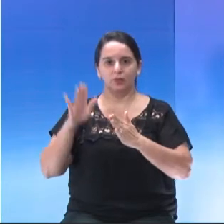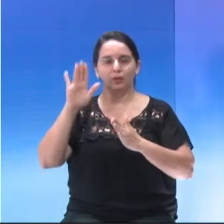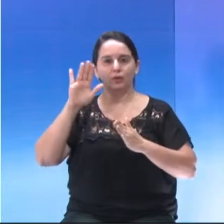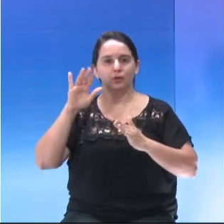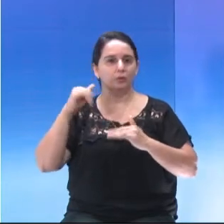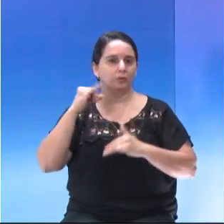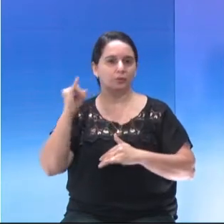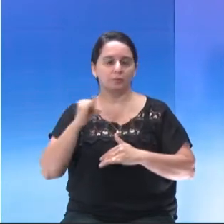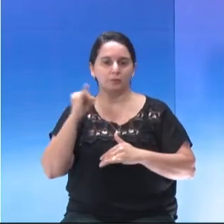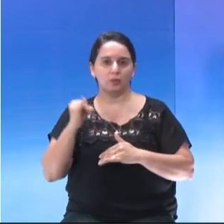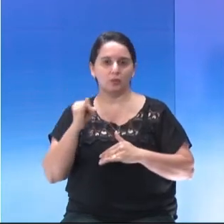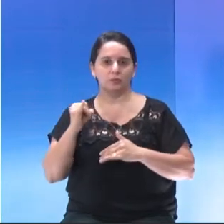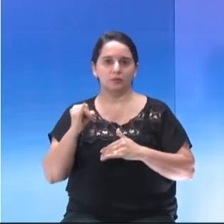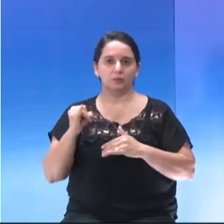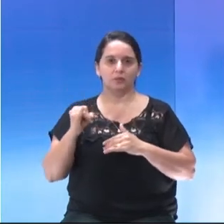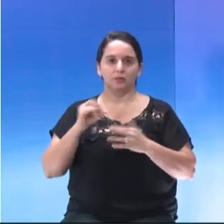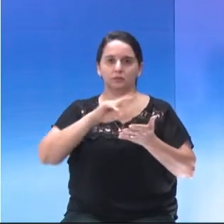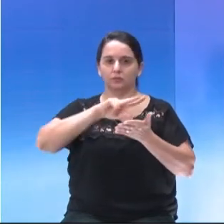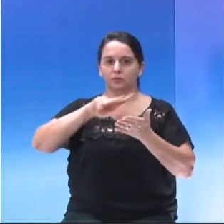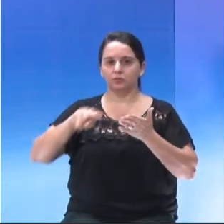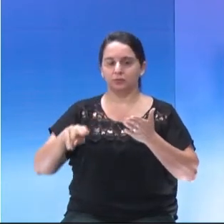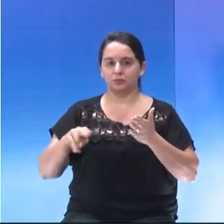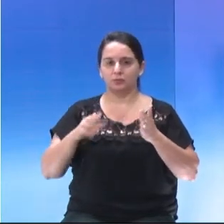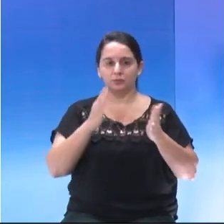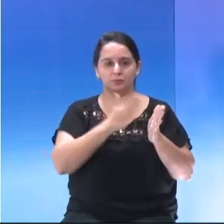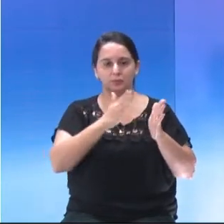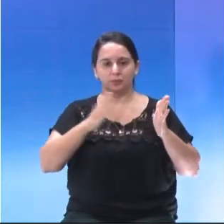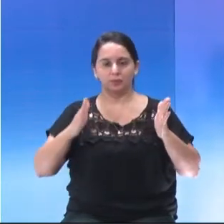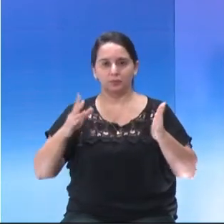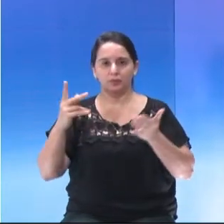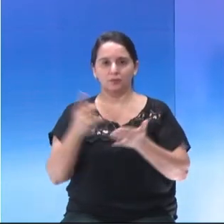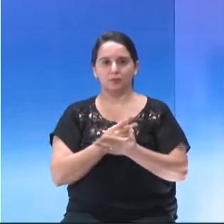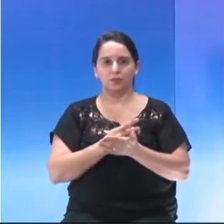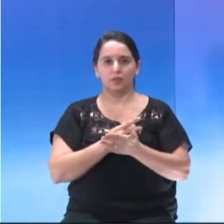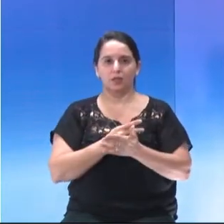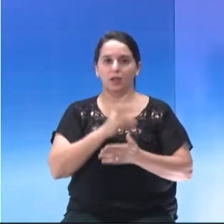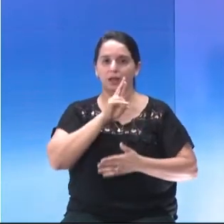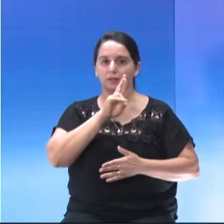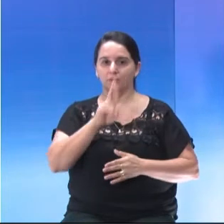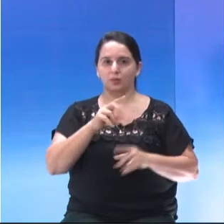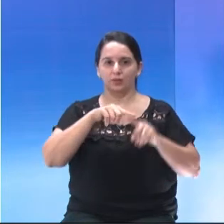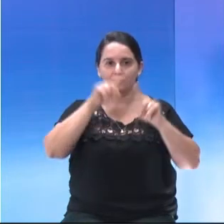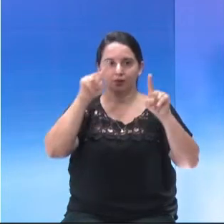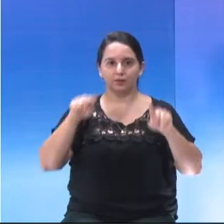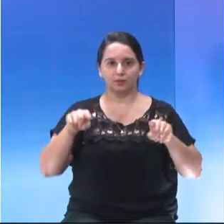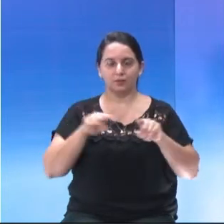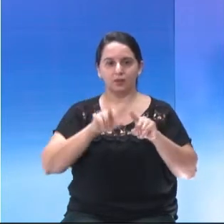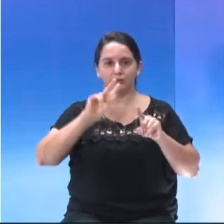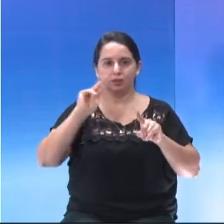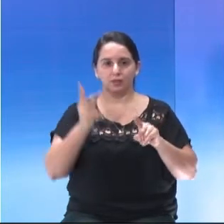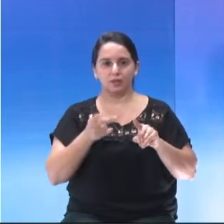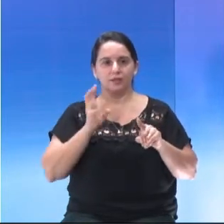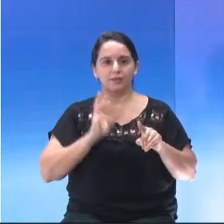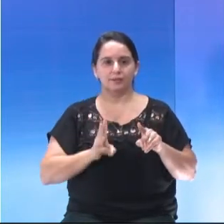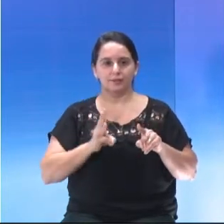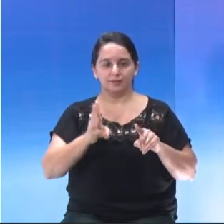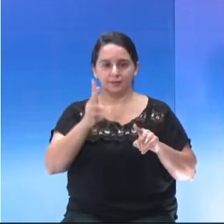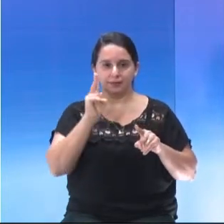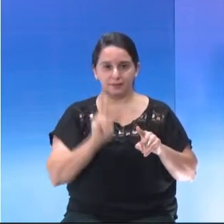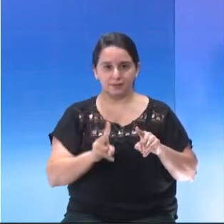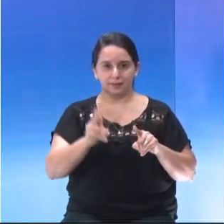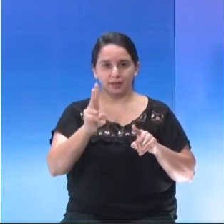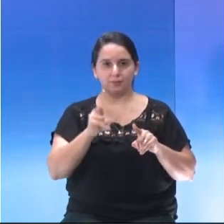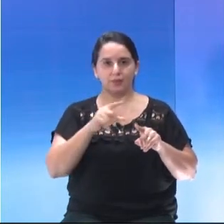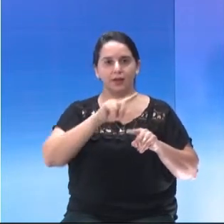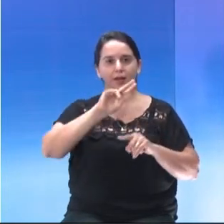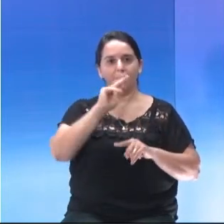reação acontece em uma ou em várias etapas, o cálculo de ΔH sempre vai obedecer à entalpia final e inicial,